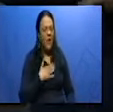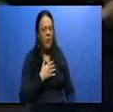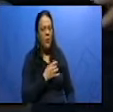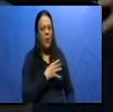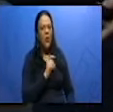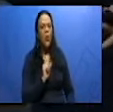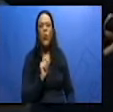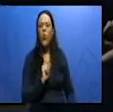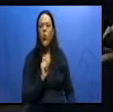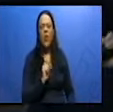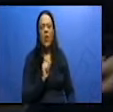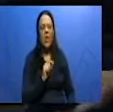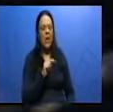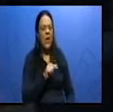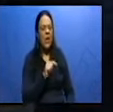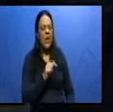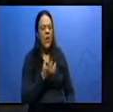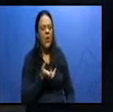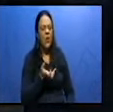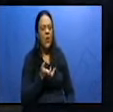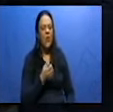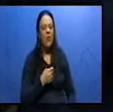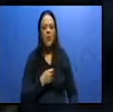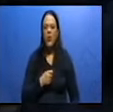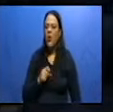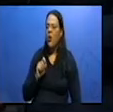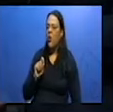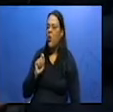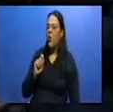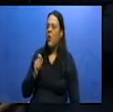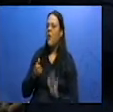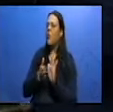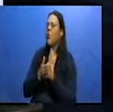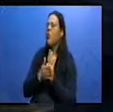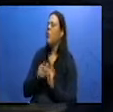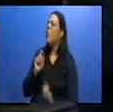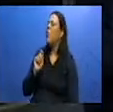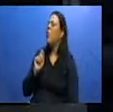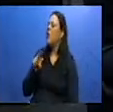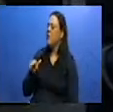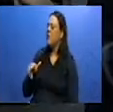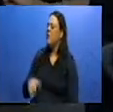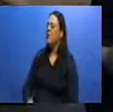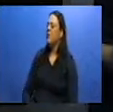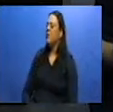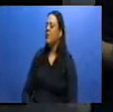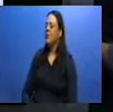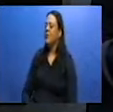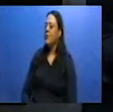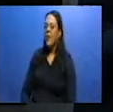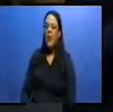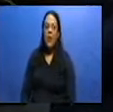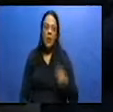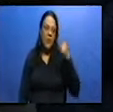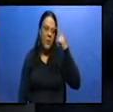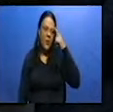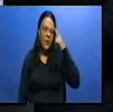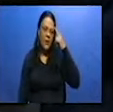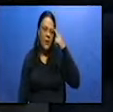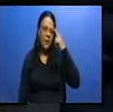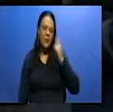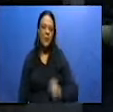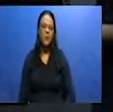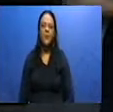O que será que os portugueses iriam propor para os reis africanos? Agora pensem, por que os